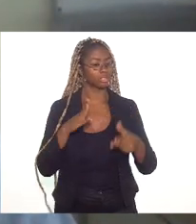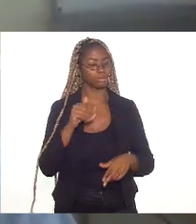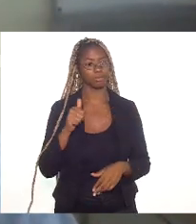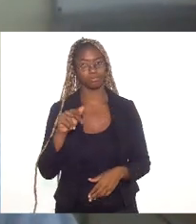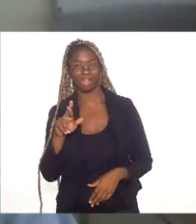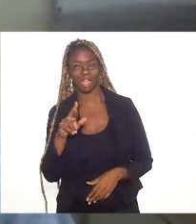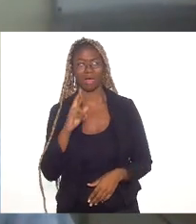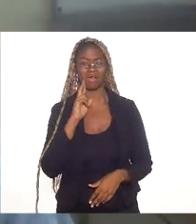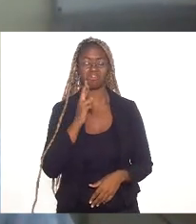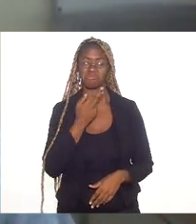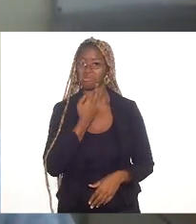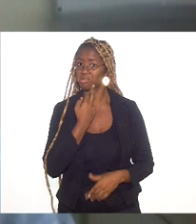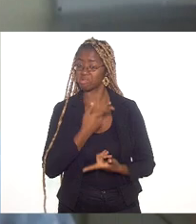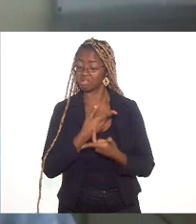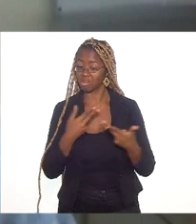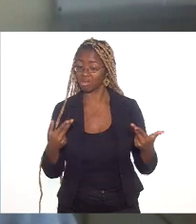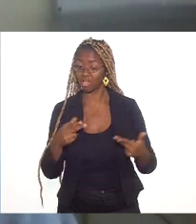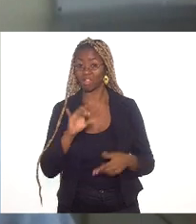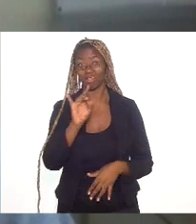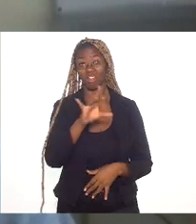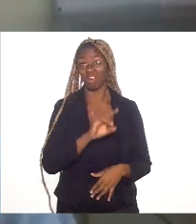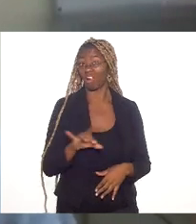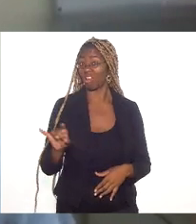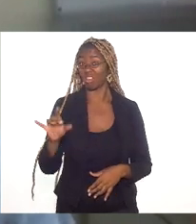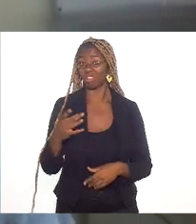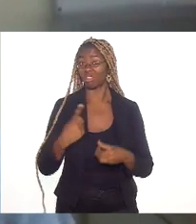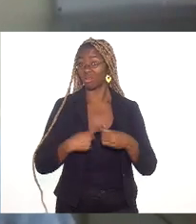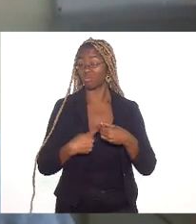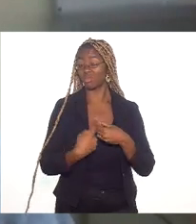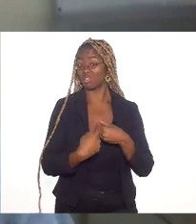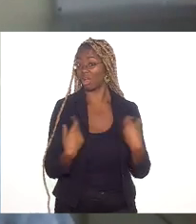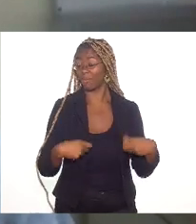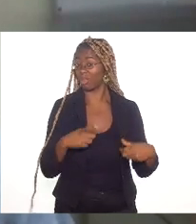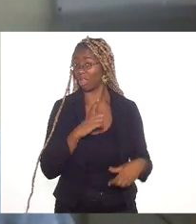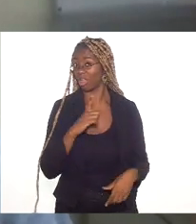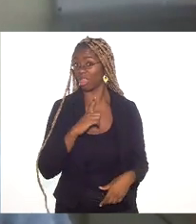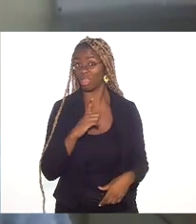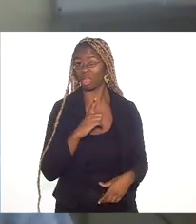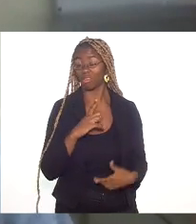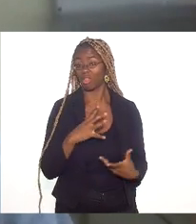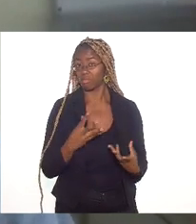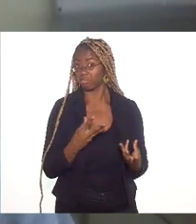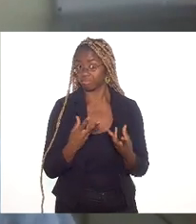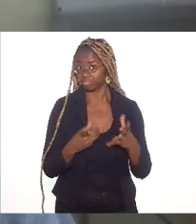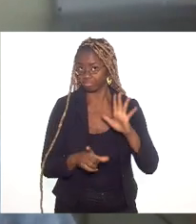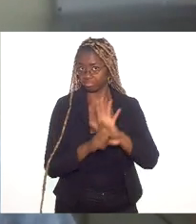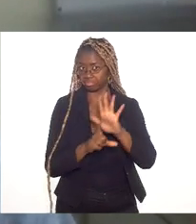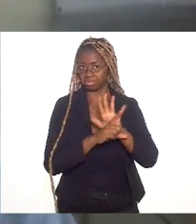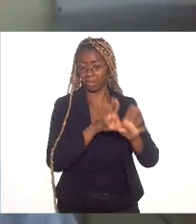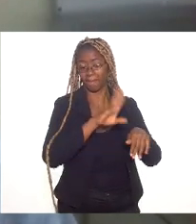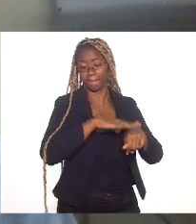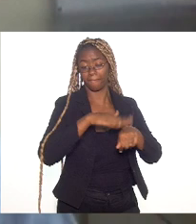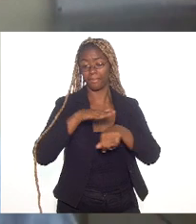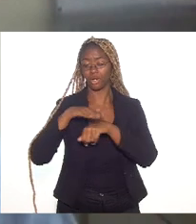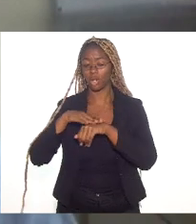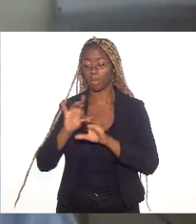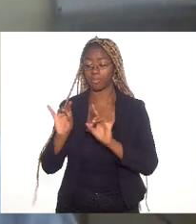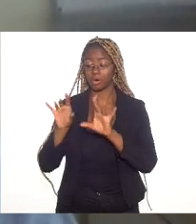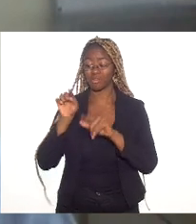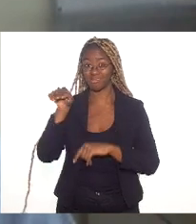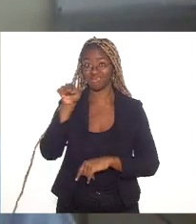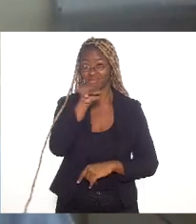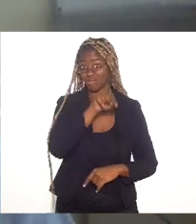etc., tem que ser, cada município tem que ter uma legislação